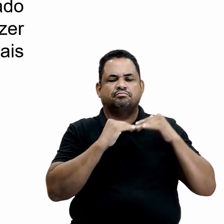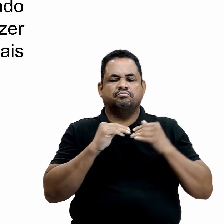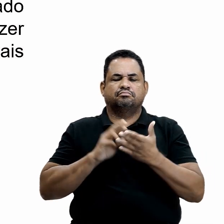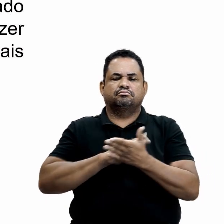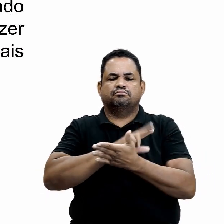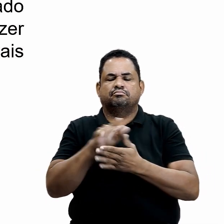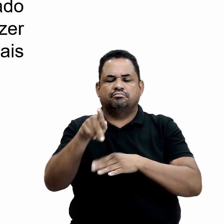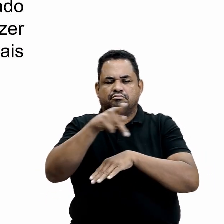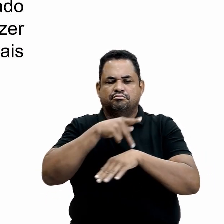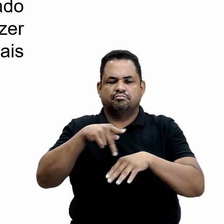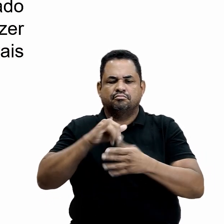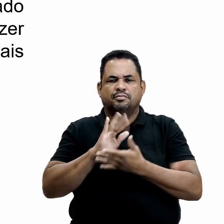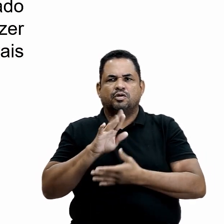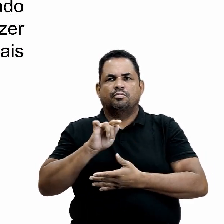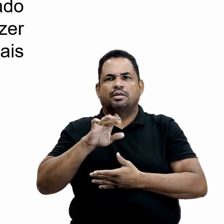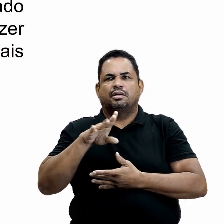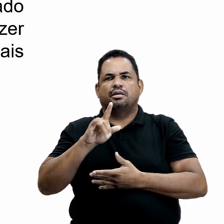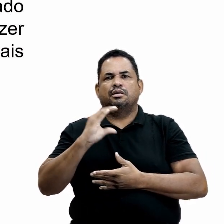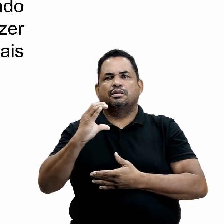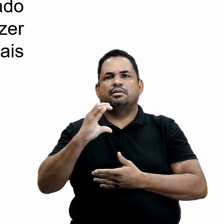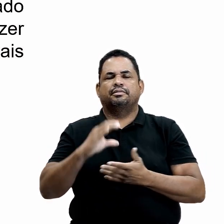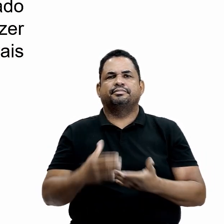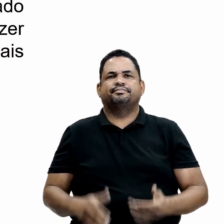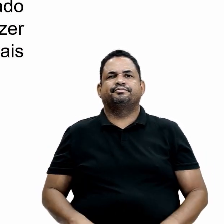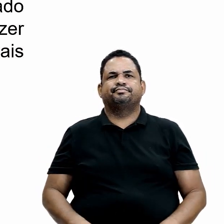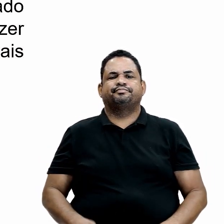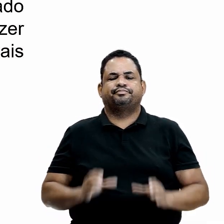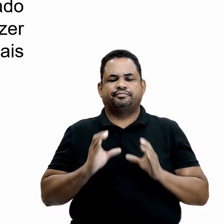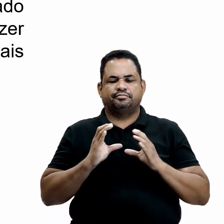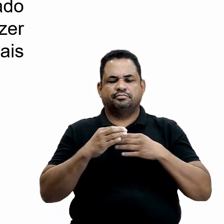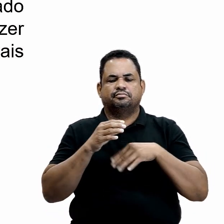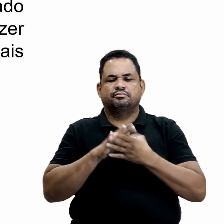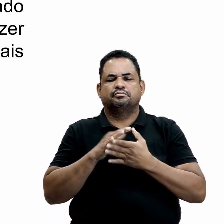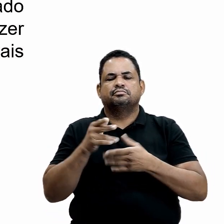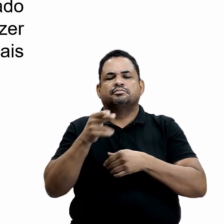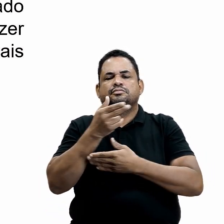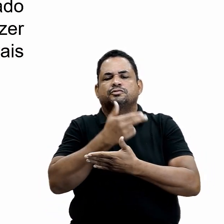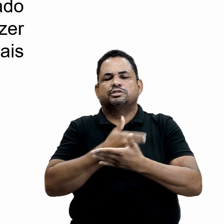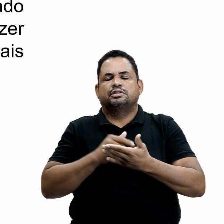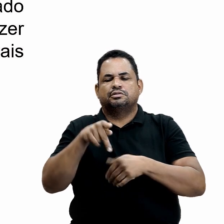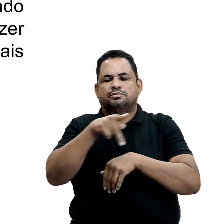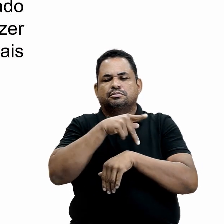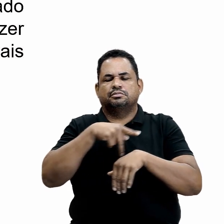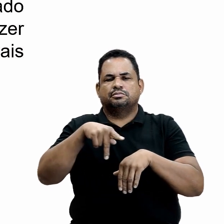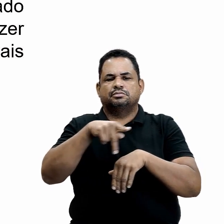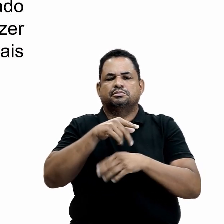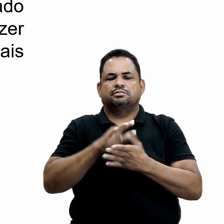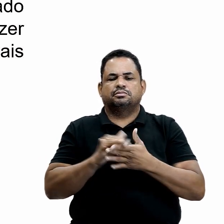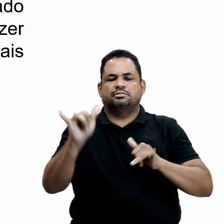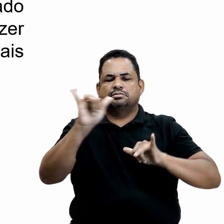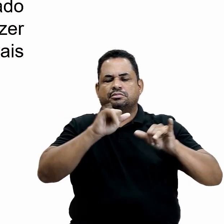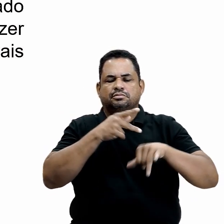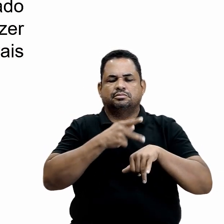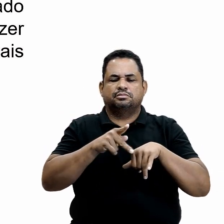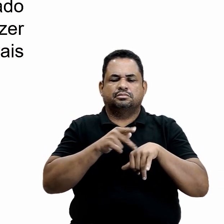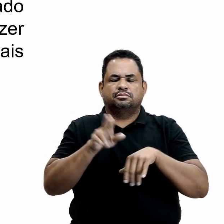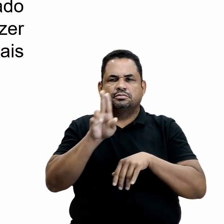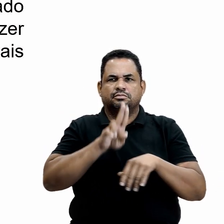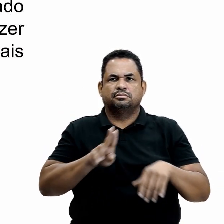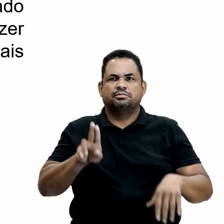estabelecido pela IUPAC, União Internacional de Química Pura e